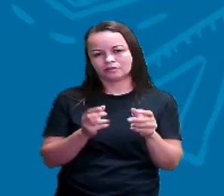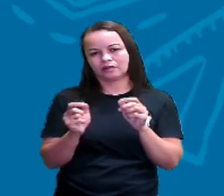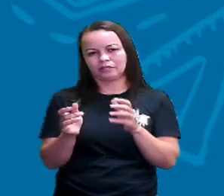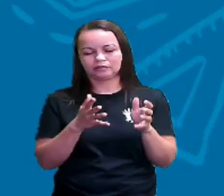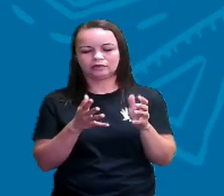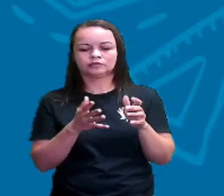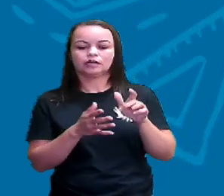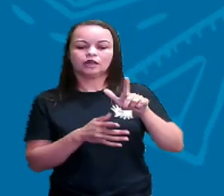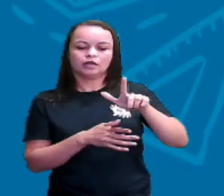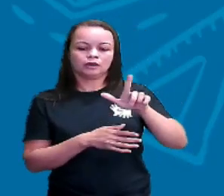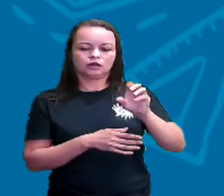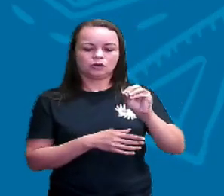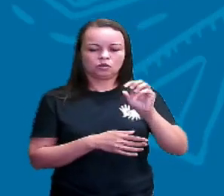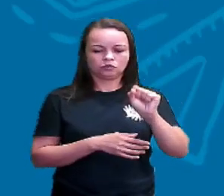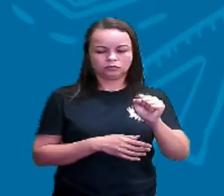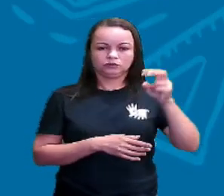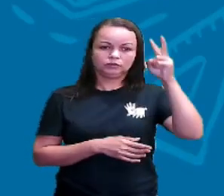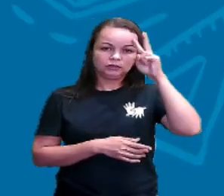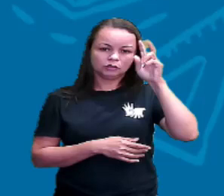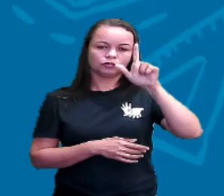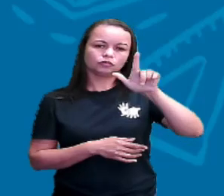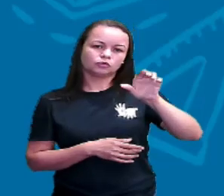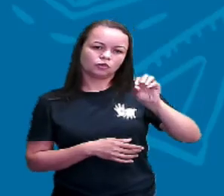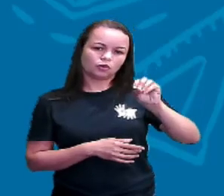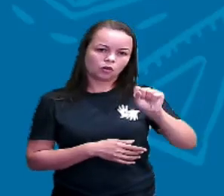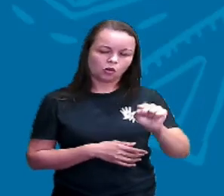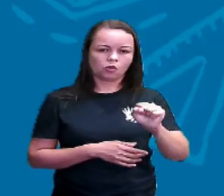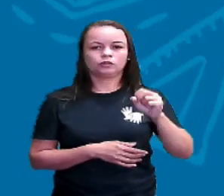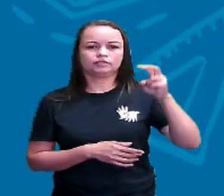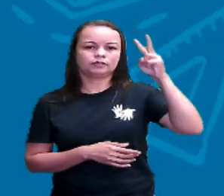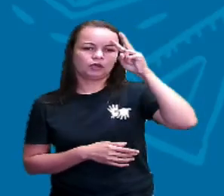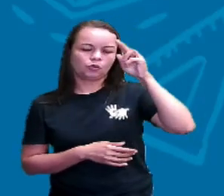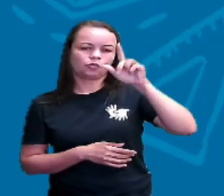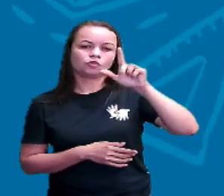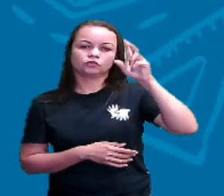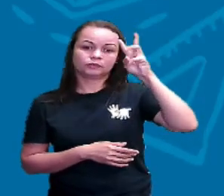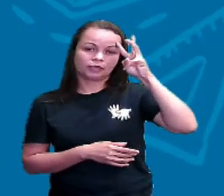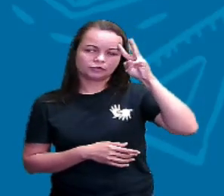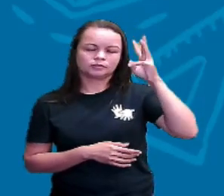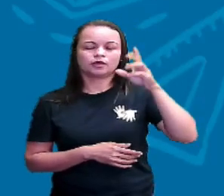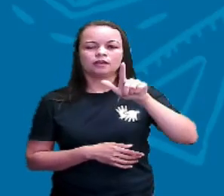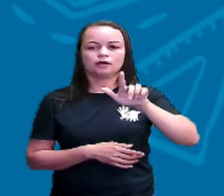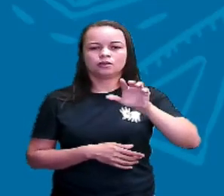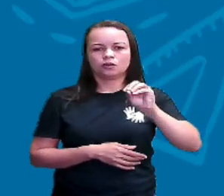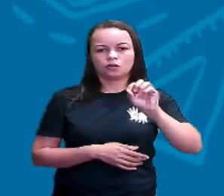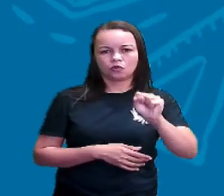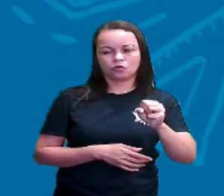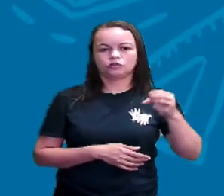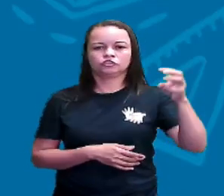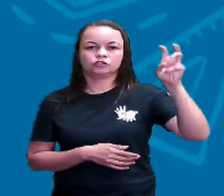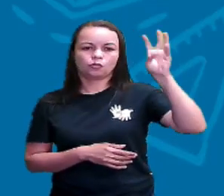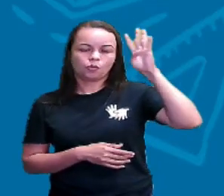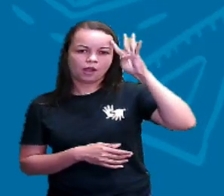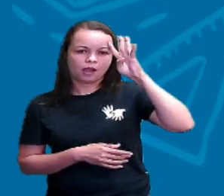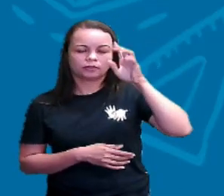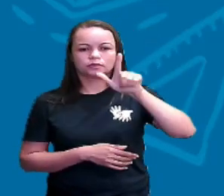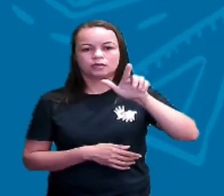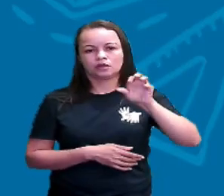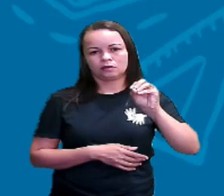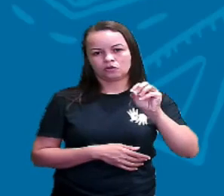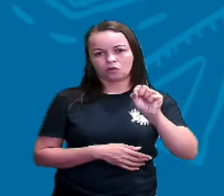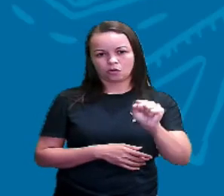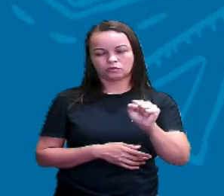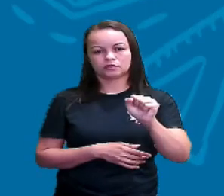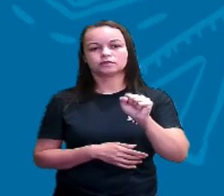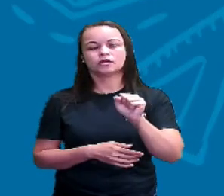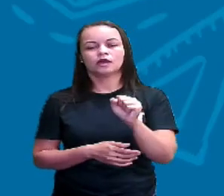los martes, los miércoles, los jueves e los viernes,